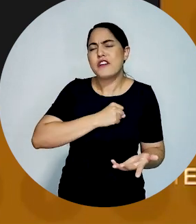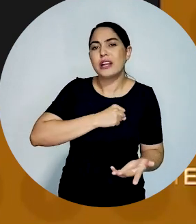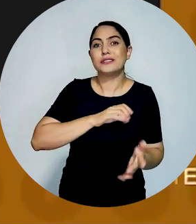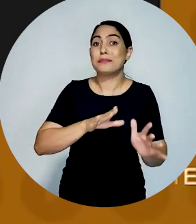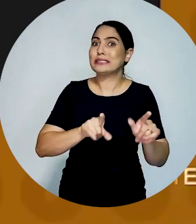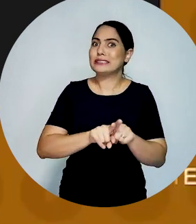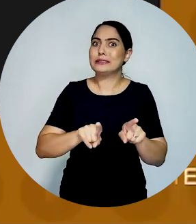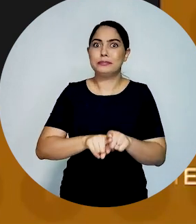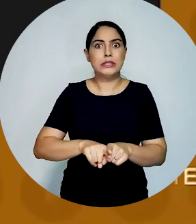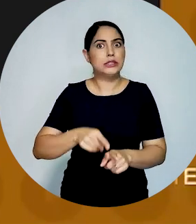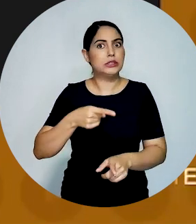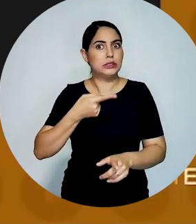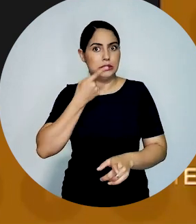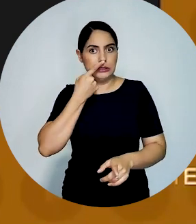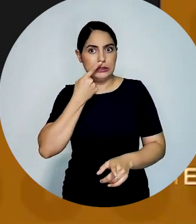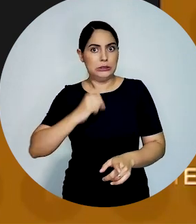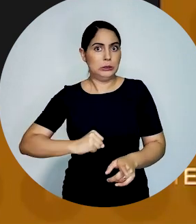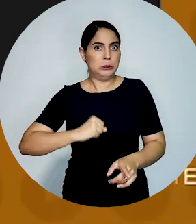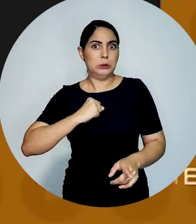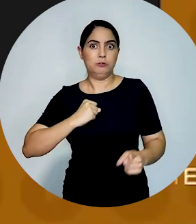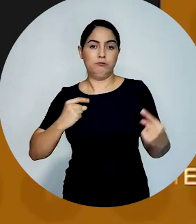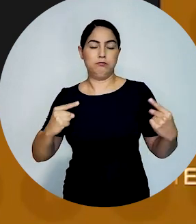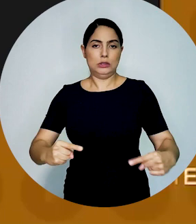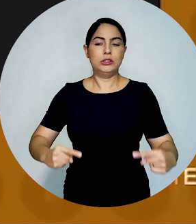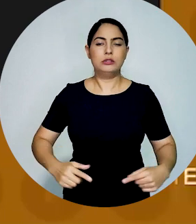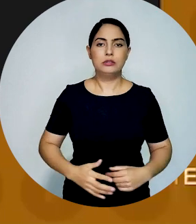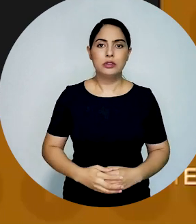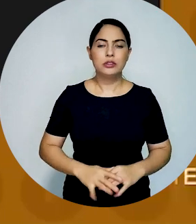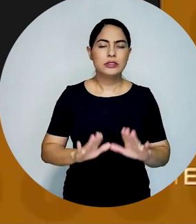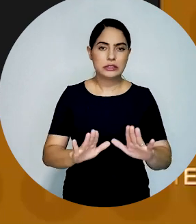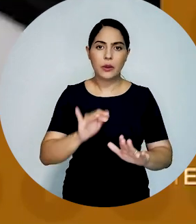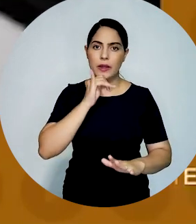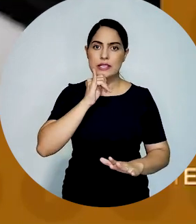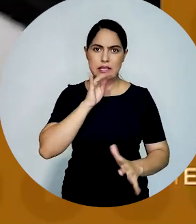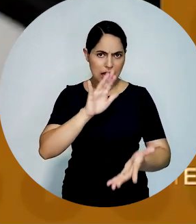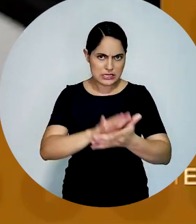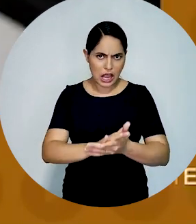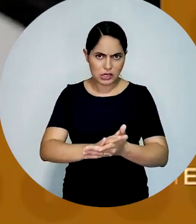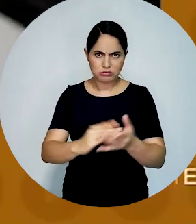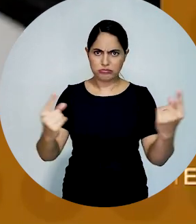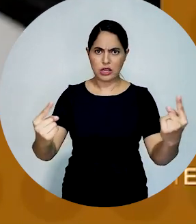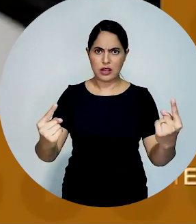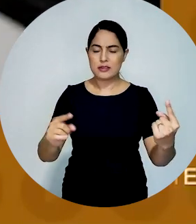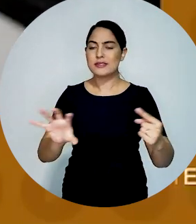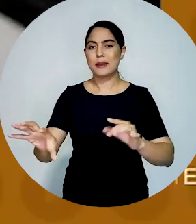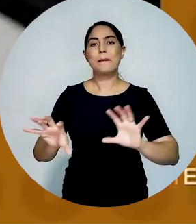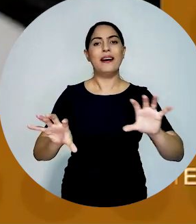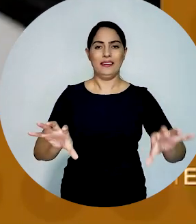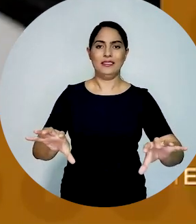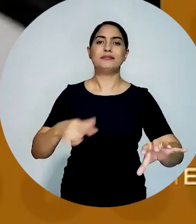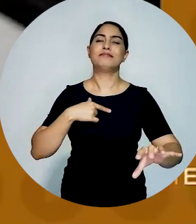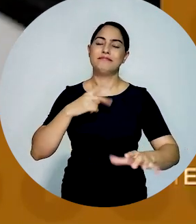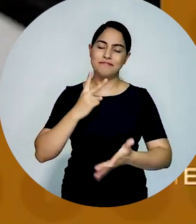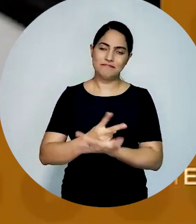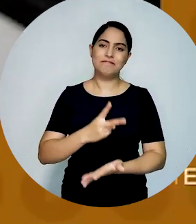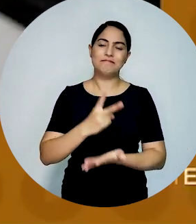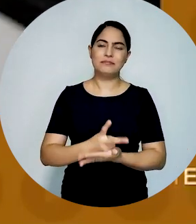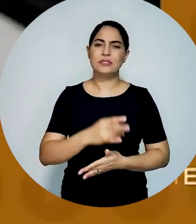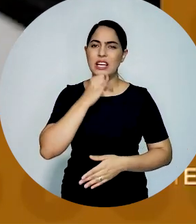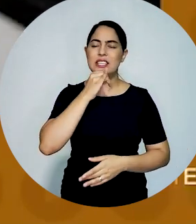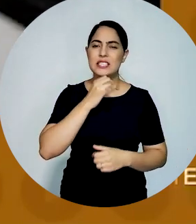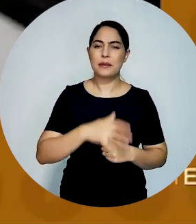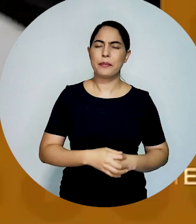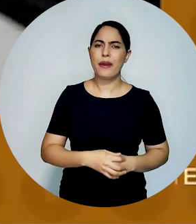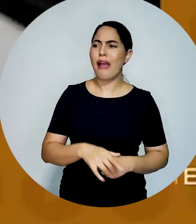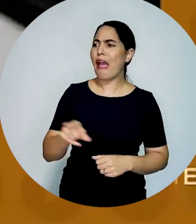/ desafetos. E, portanto, eu sempre, professora Luciana, faço no mínimo 2 reuniões. E se há um casal, eu ouço